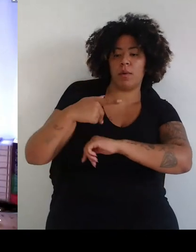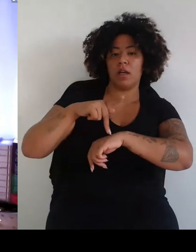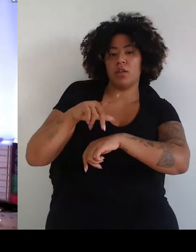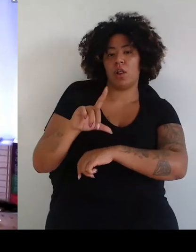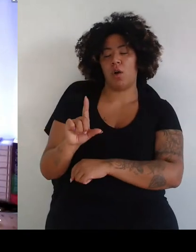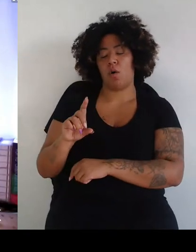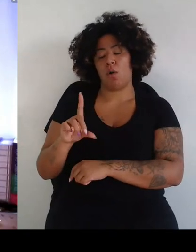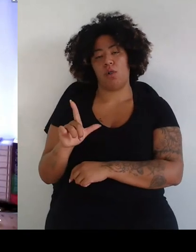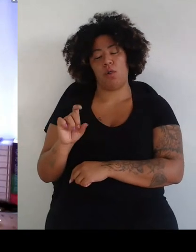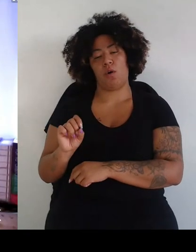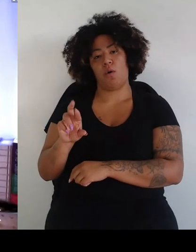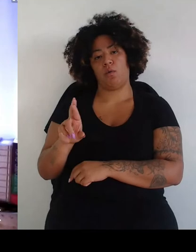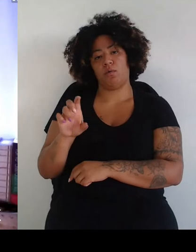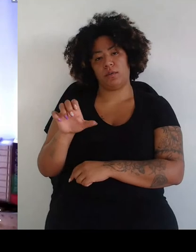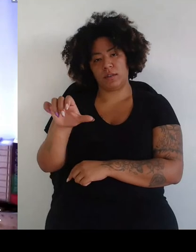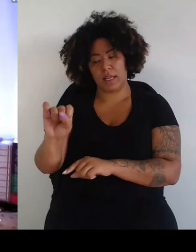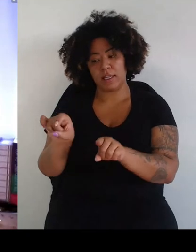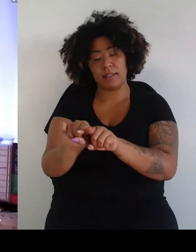a exposição